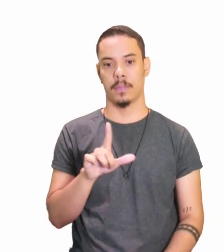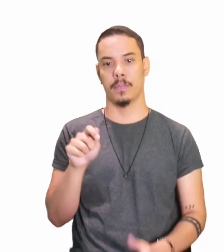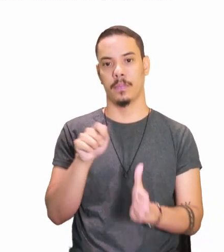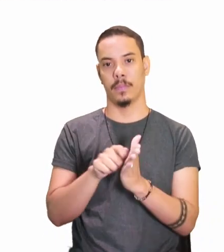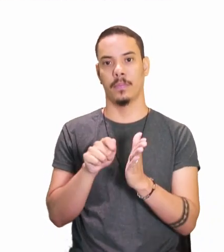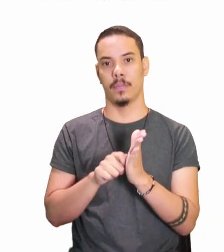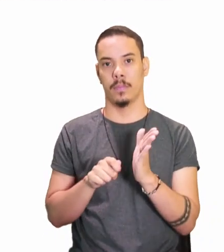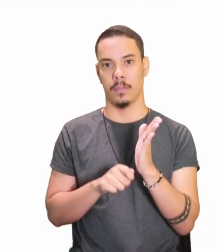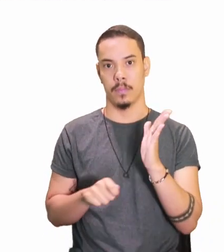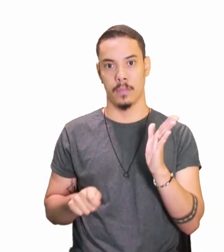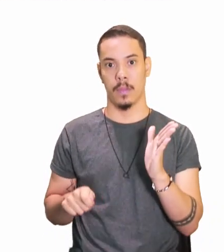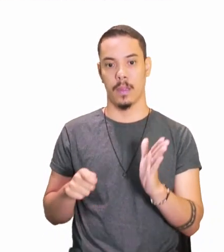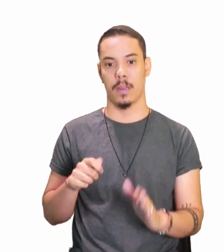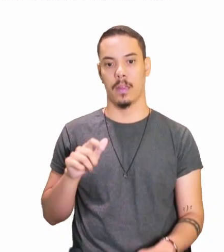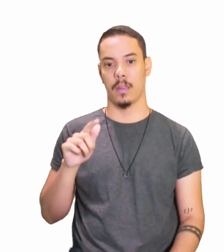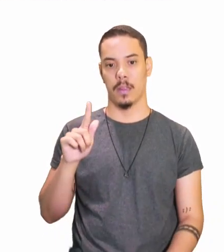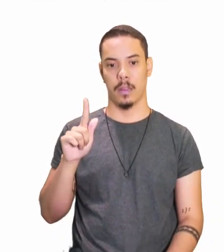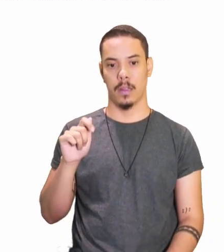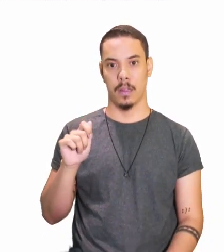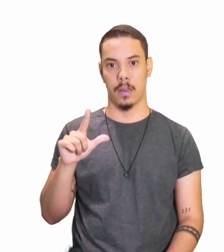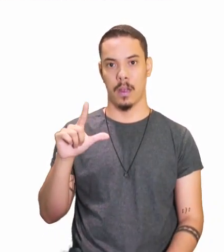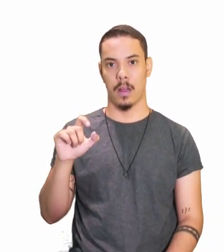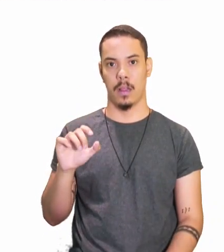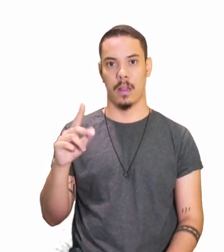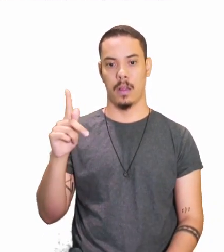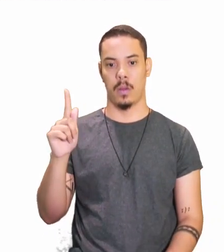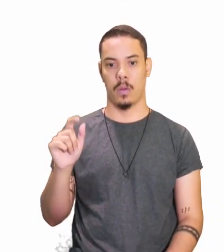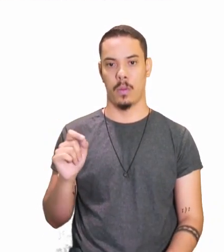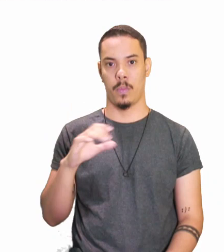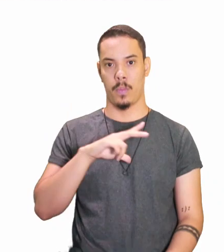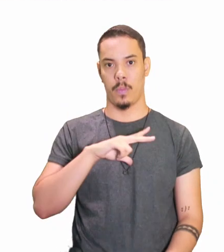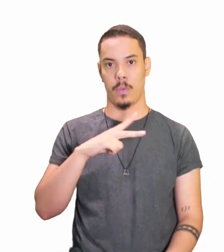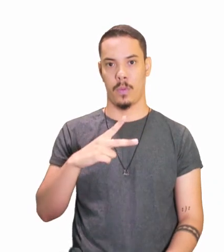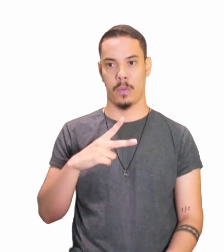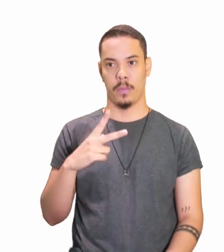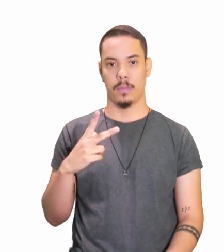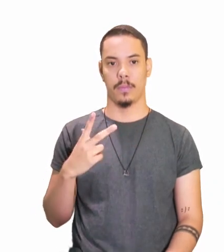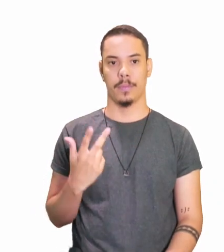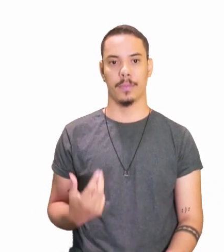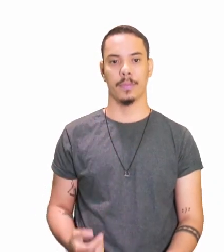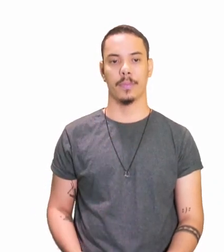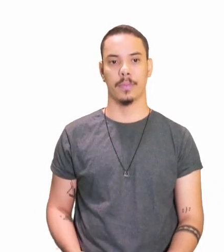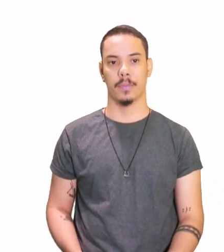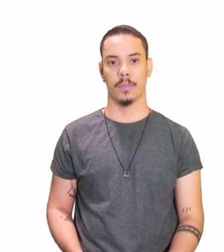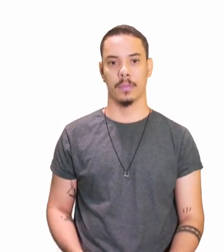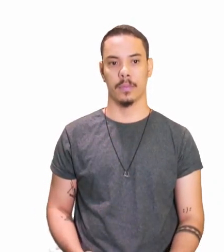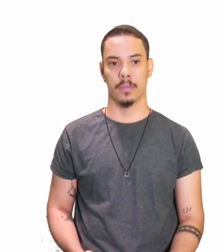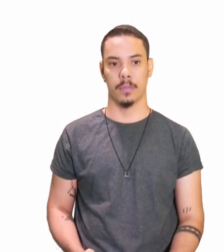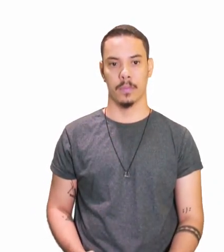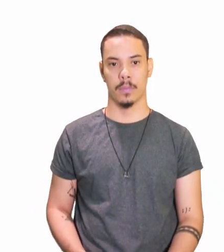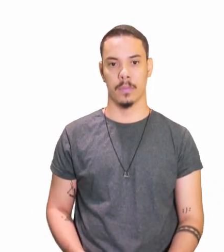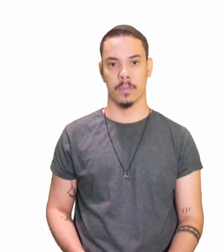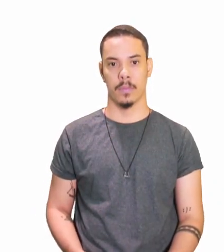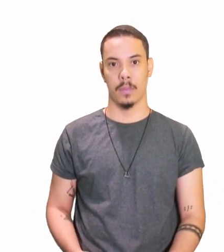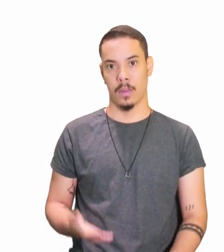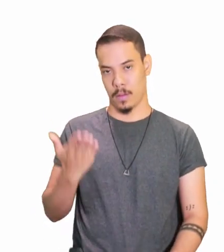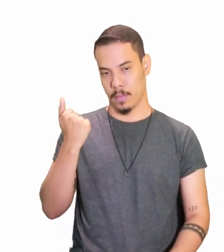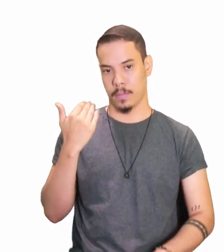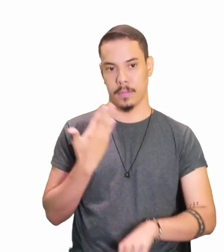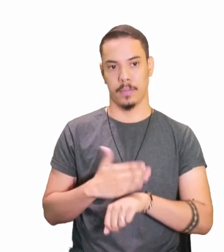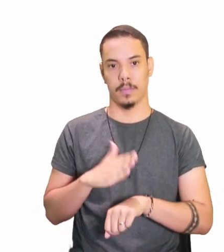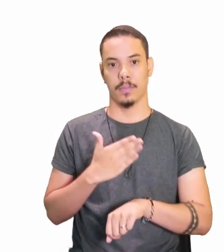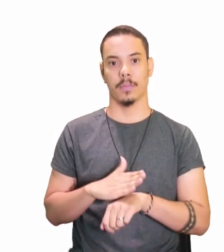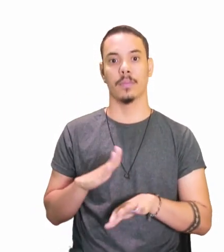escrita galego-português, não era esse português de hoje, não. Beleza? Vamos praticar um pouquinho antes da prova.